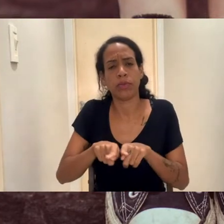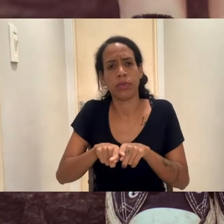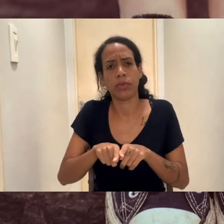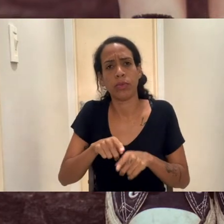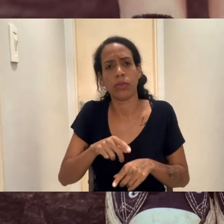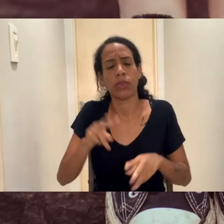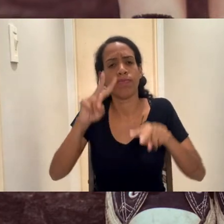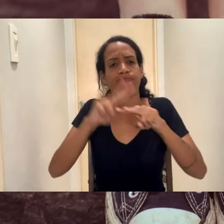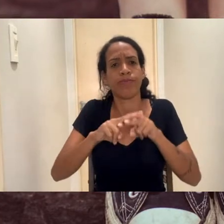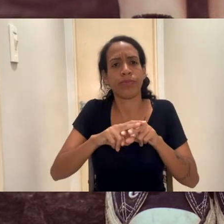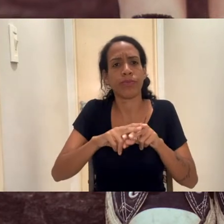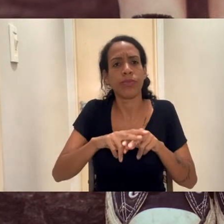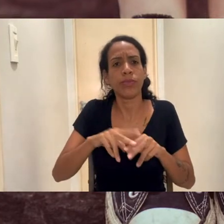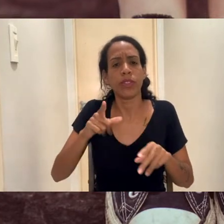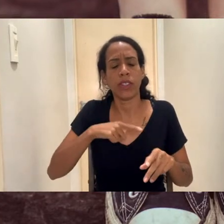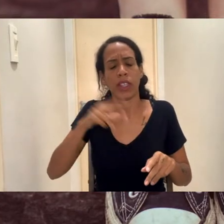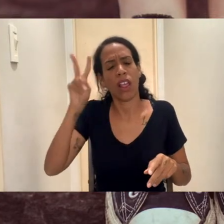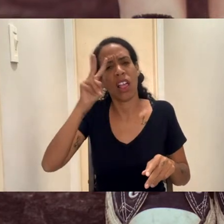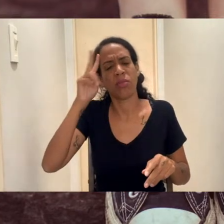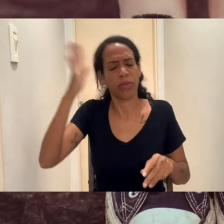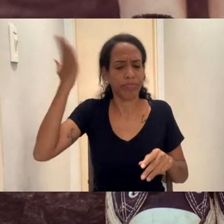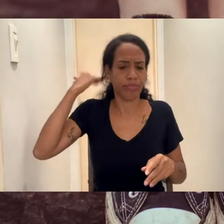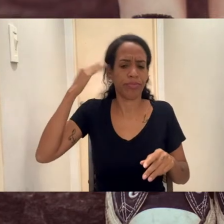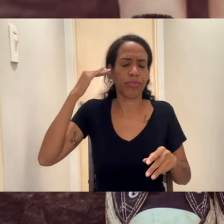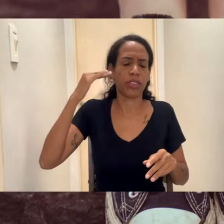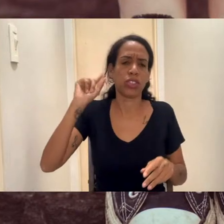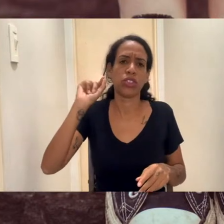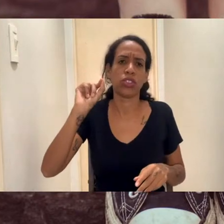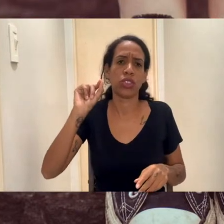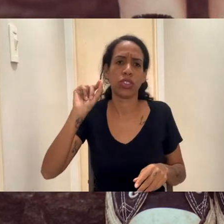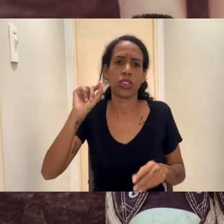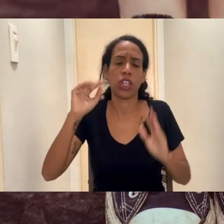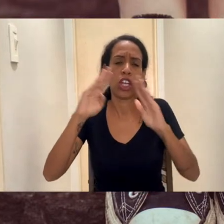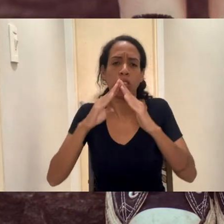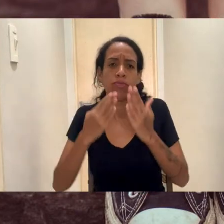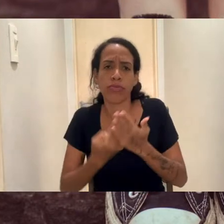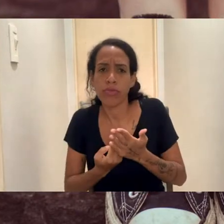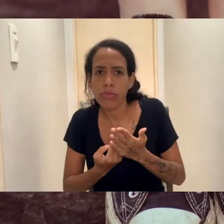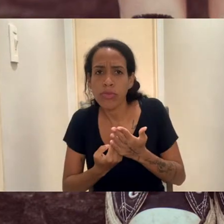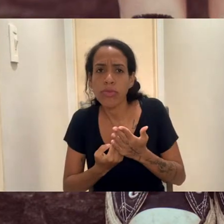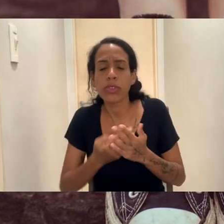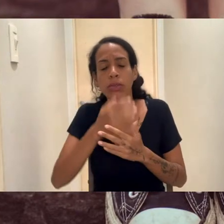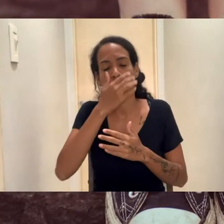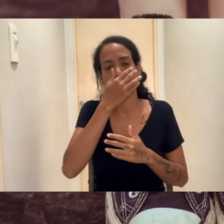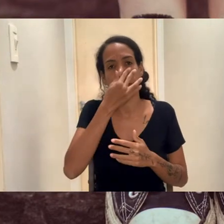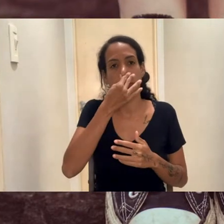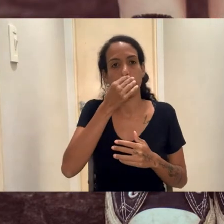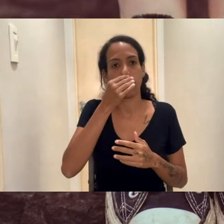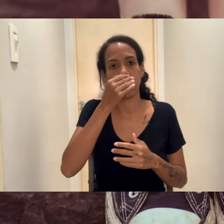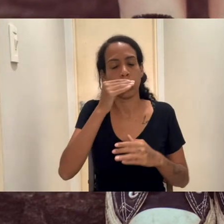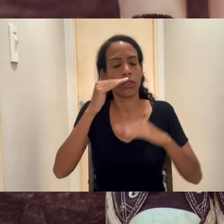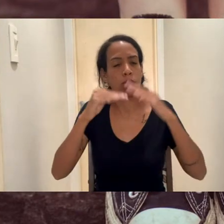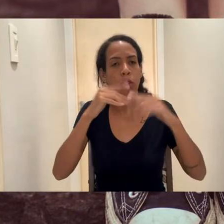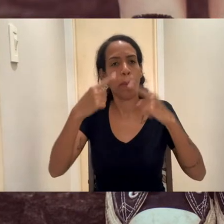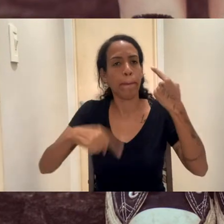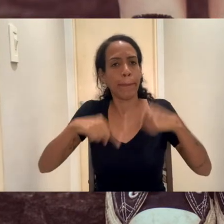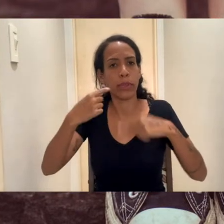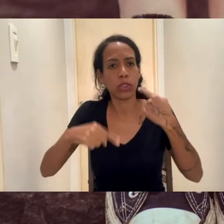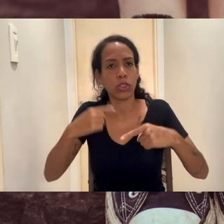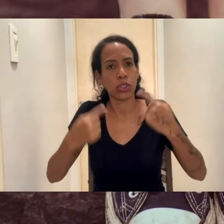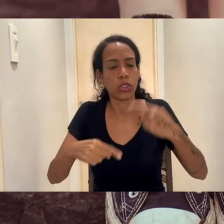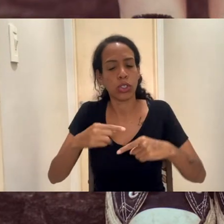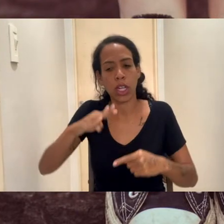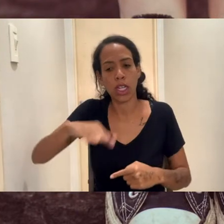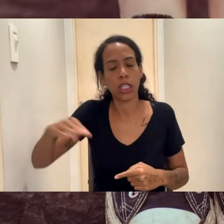vem numa linha do tempo histórica, né, de instituições, de projetos políticos para